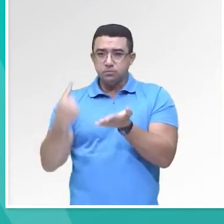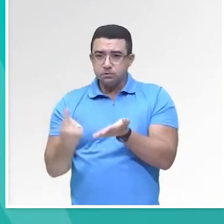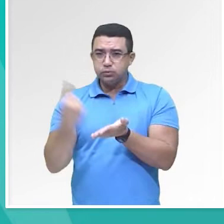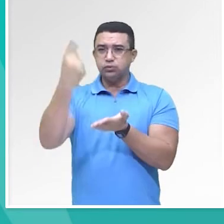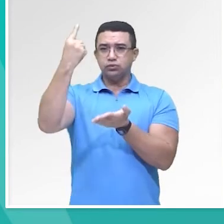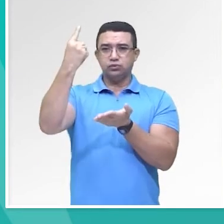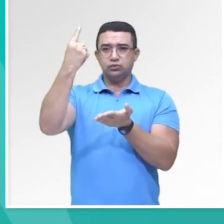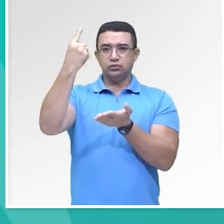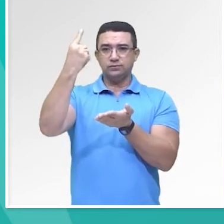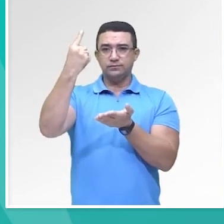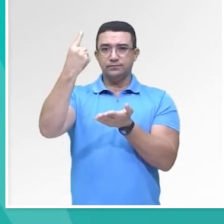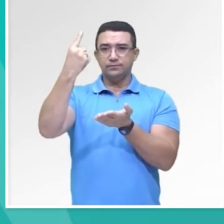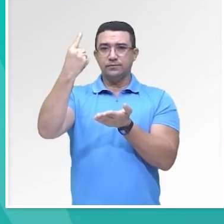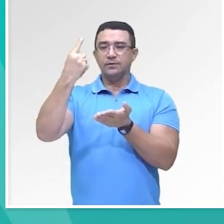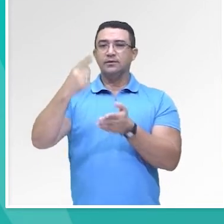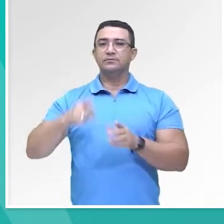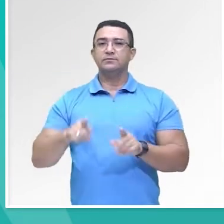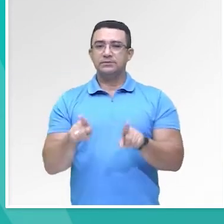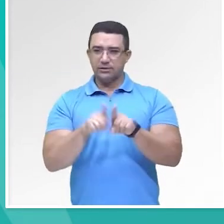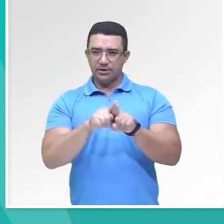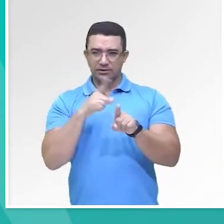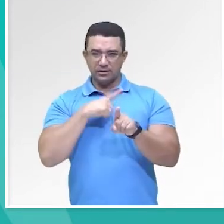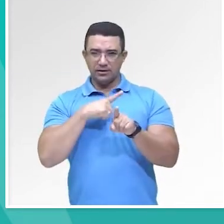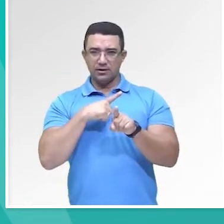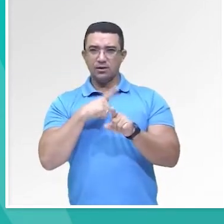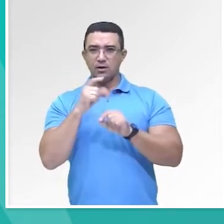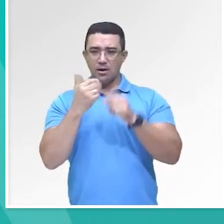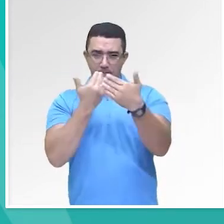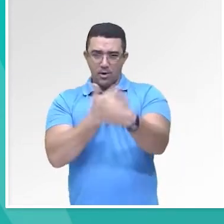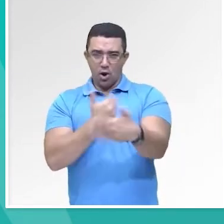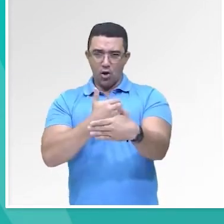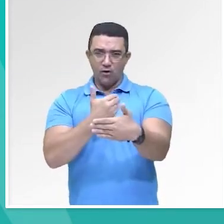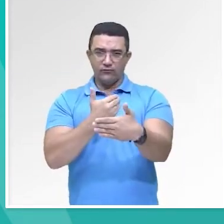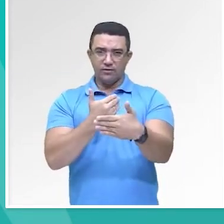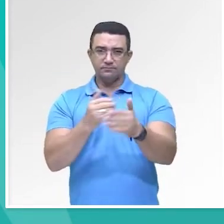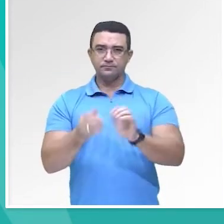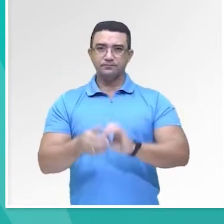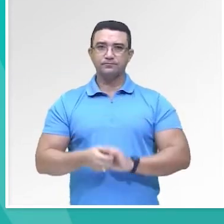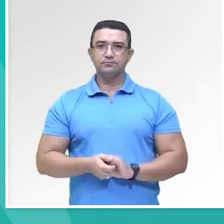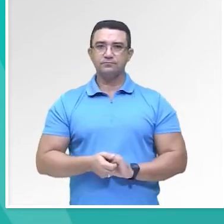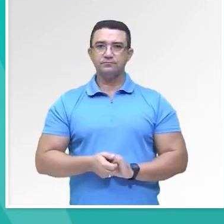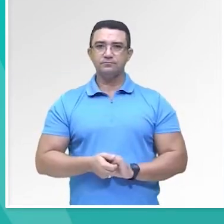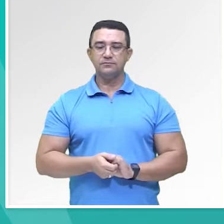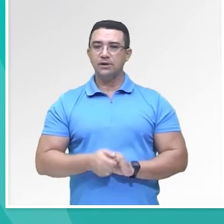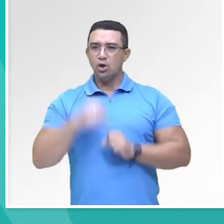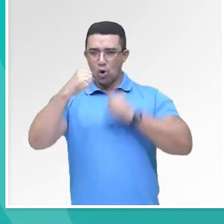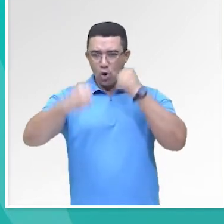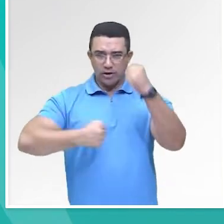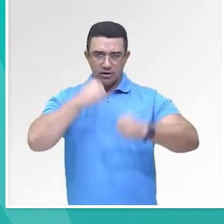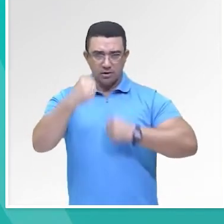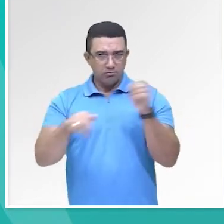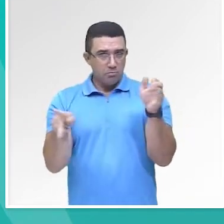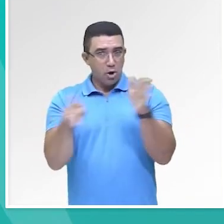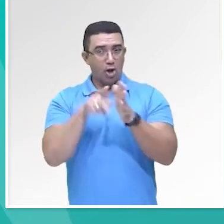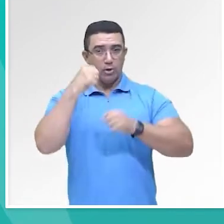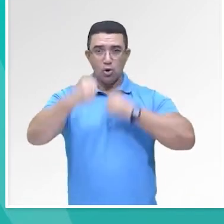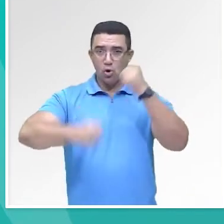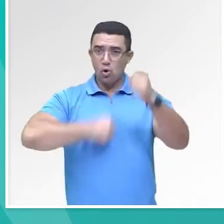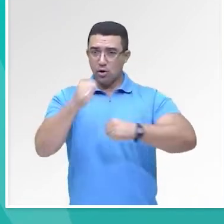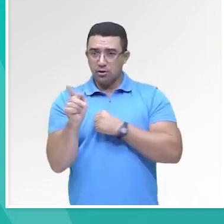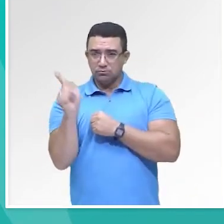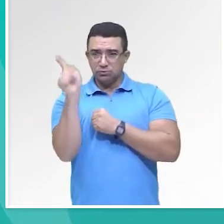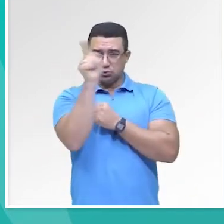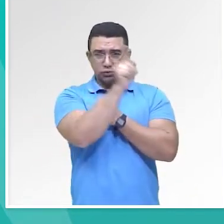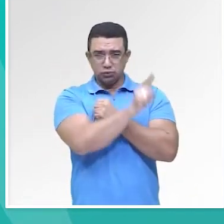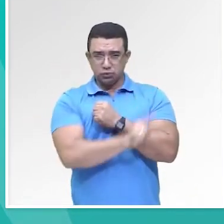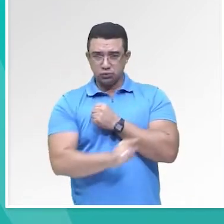pouco mais atrás aqui, nós temos sinalizando onde acontecem as provas de corrida, que é em todo esse